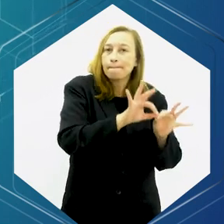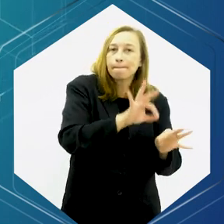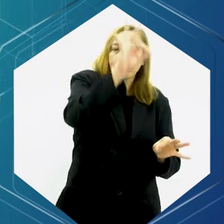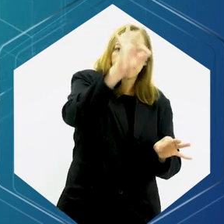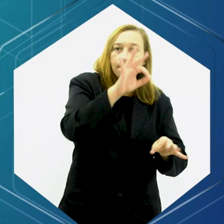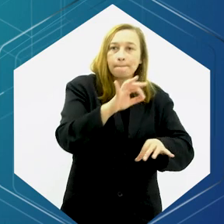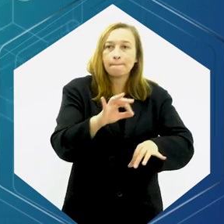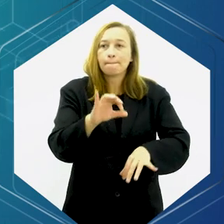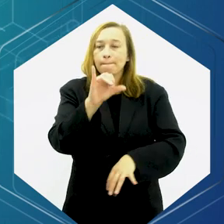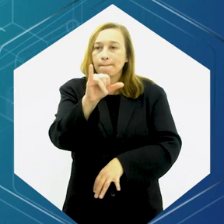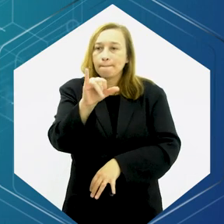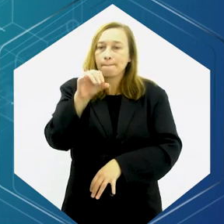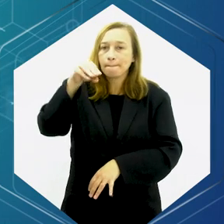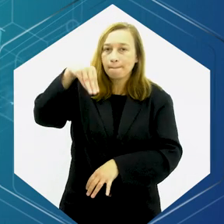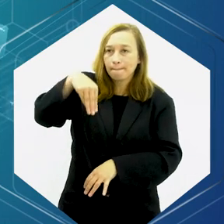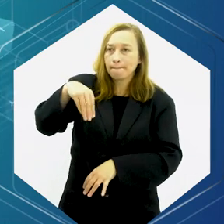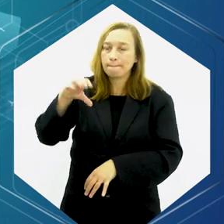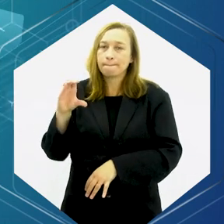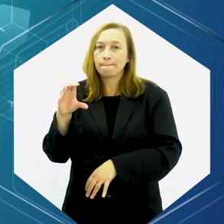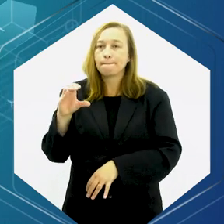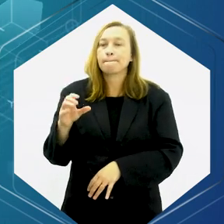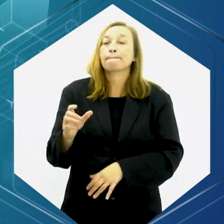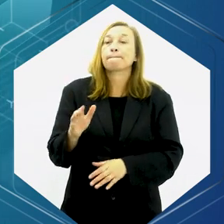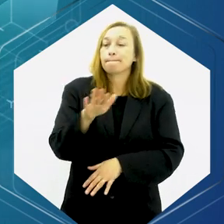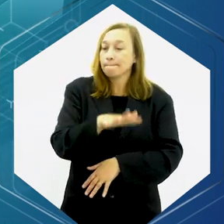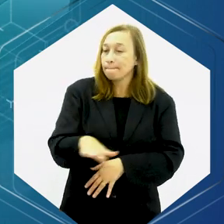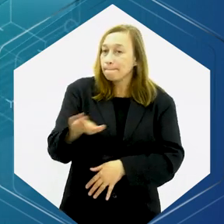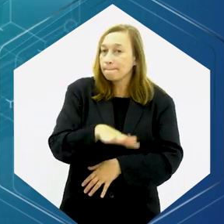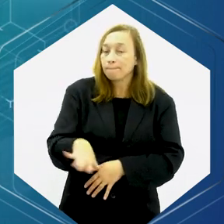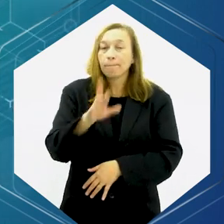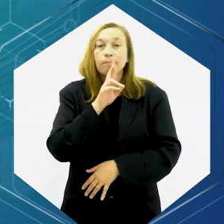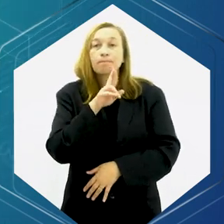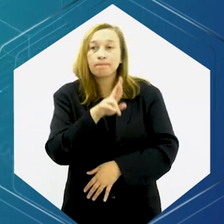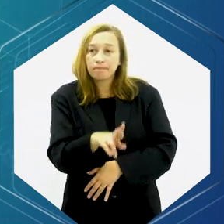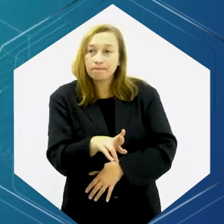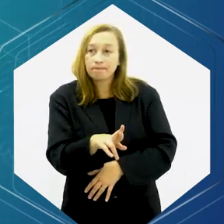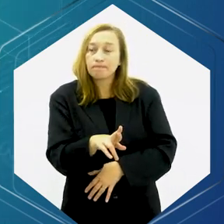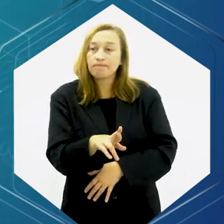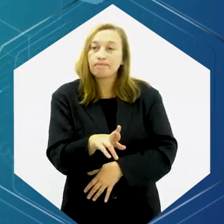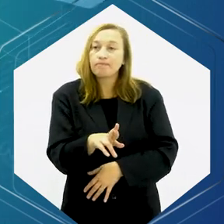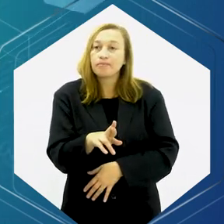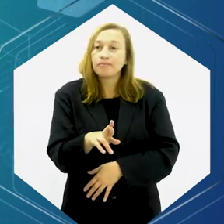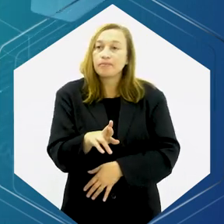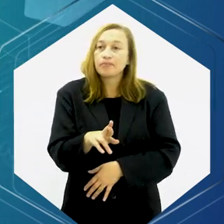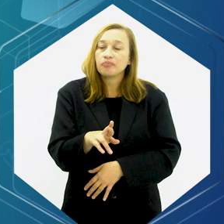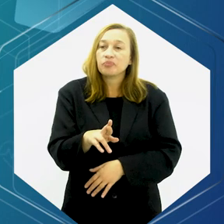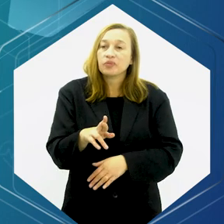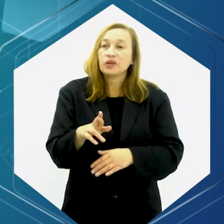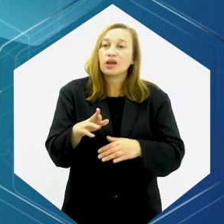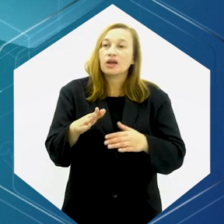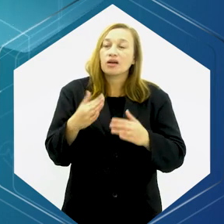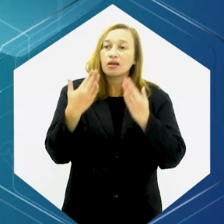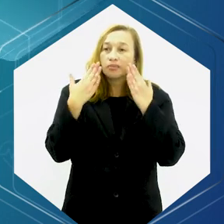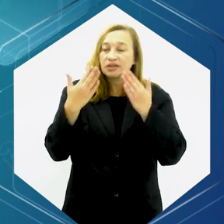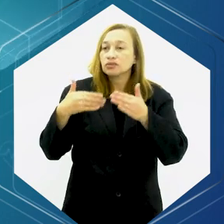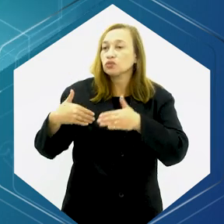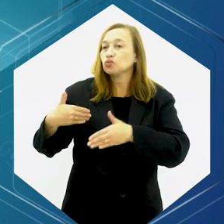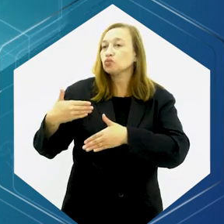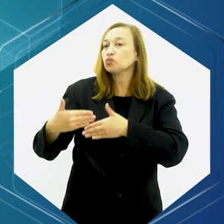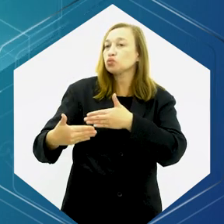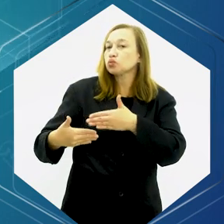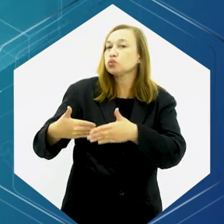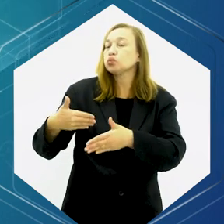13 aos 10 anos tanto de altura quant DMC essa criança né além daquele resultado pontual ela apresenta